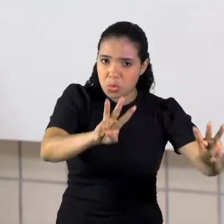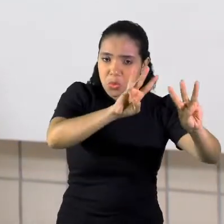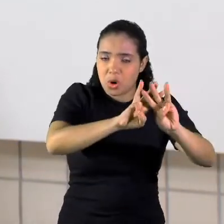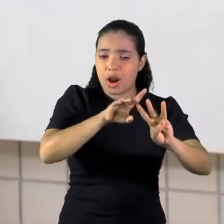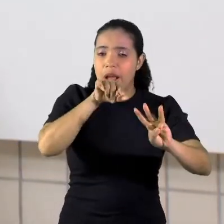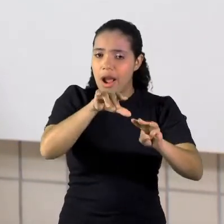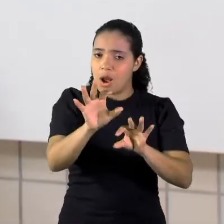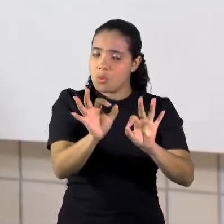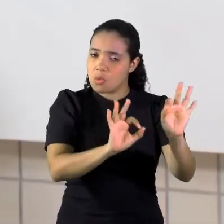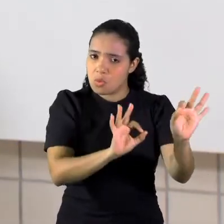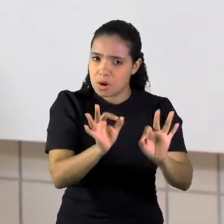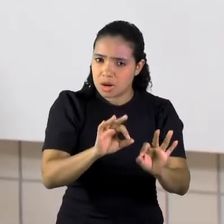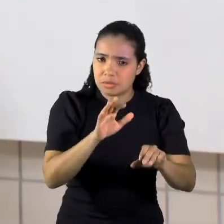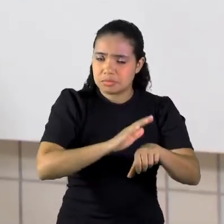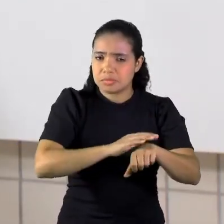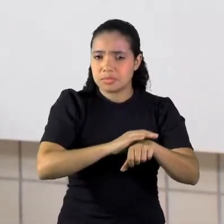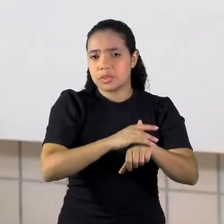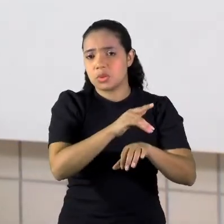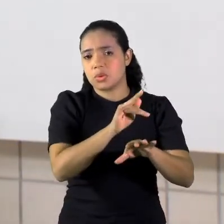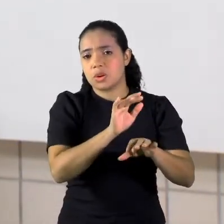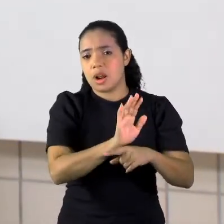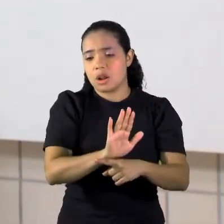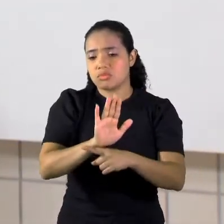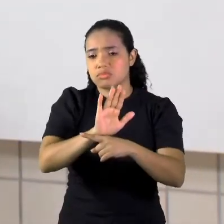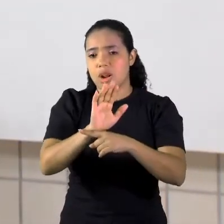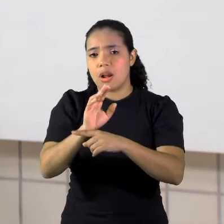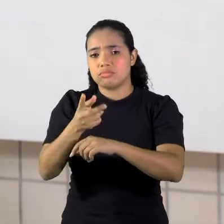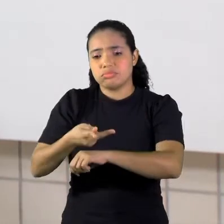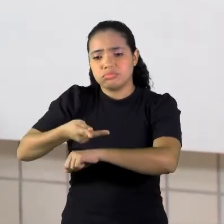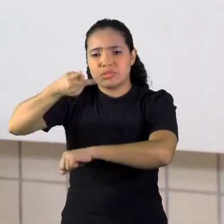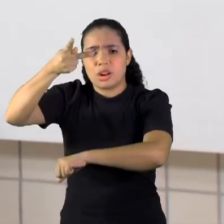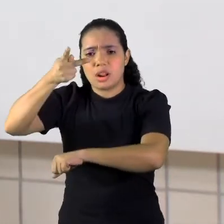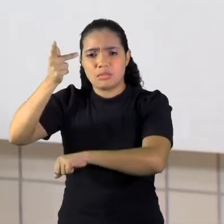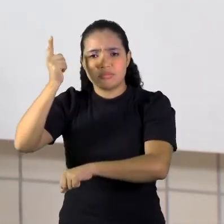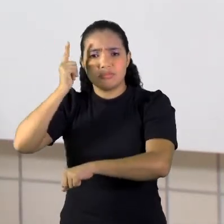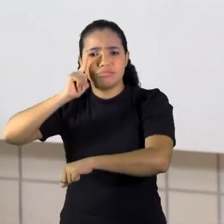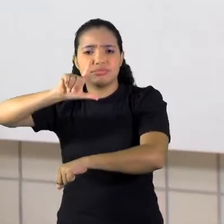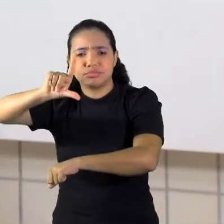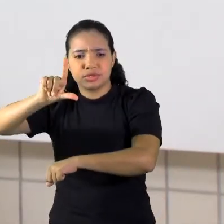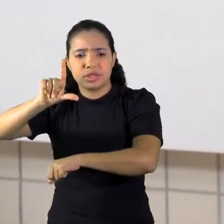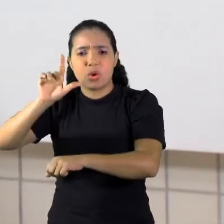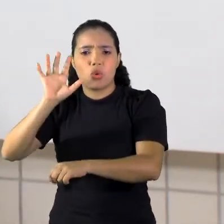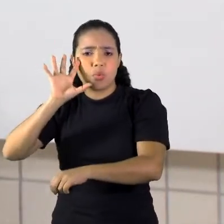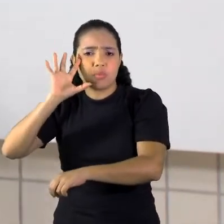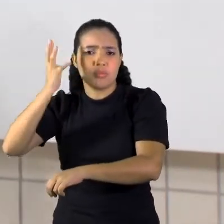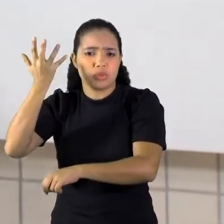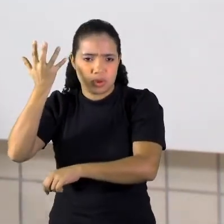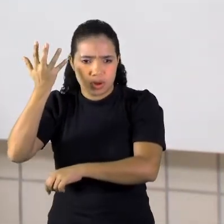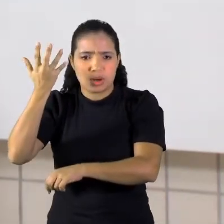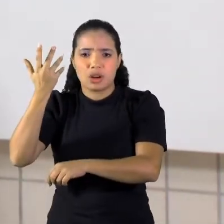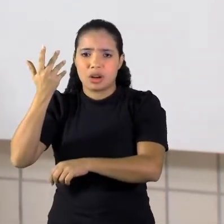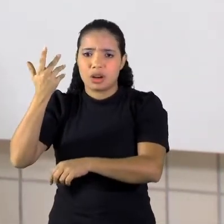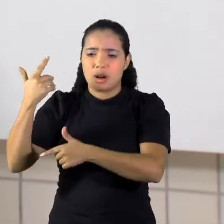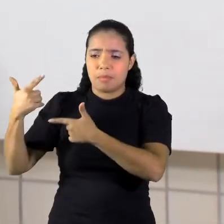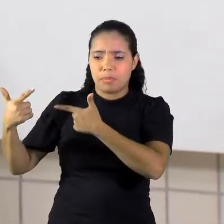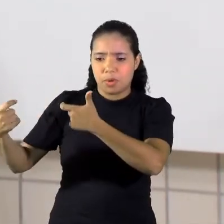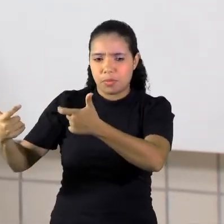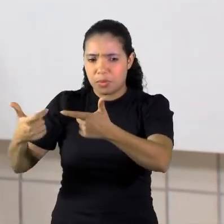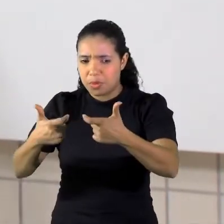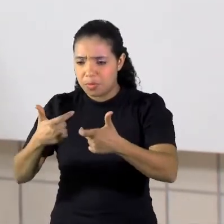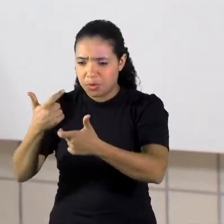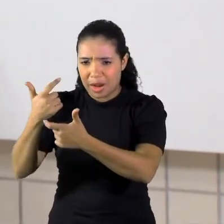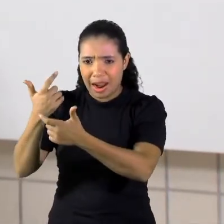organização que iria proporcionar o prêmio, a vitória, a solução para os conflitos